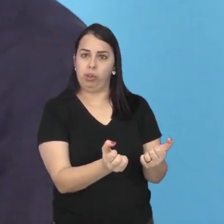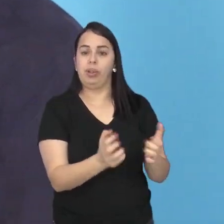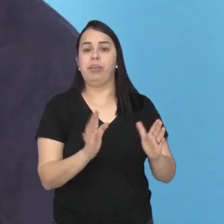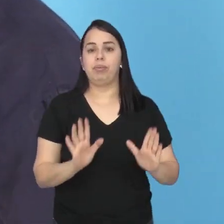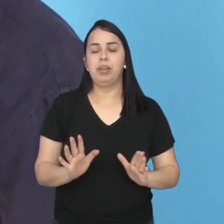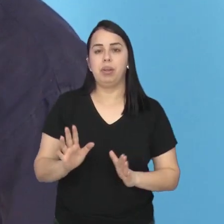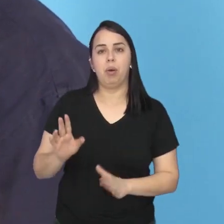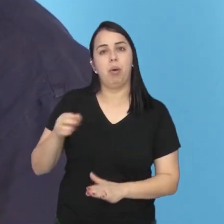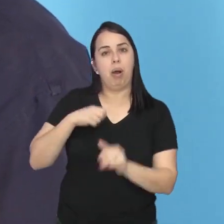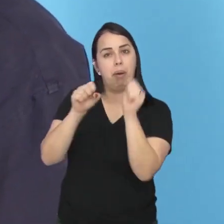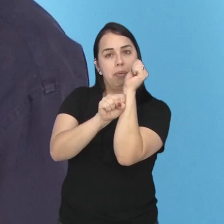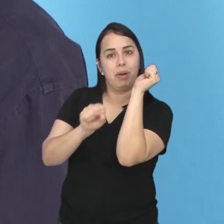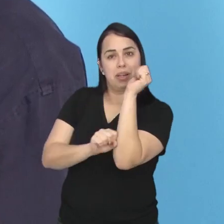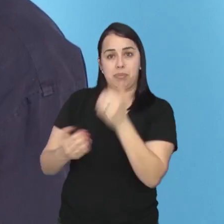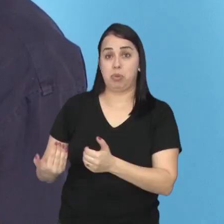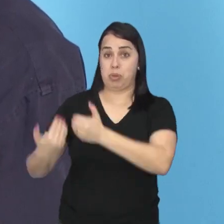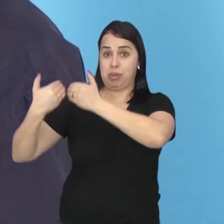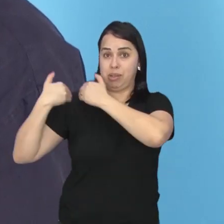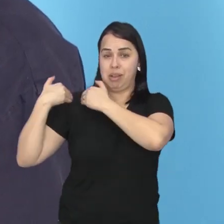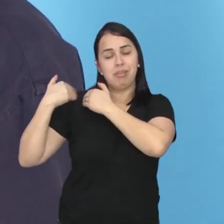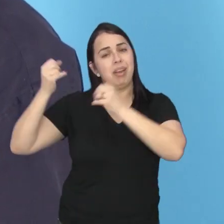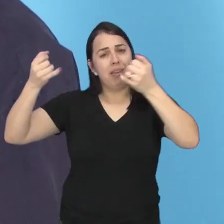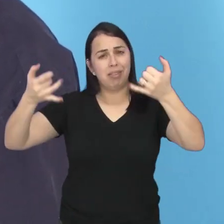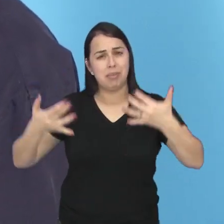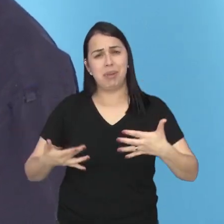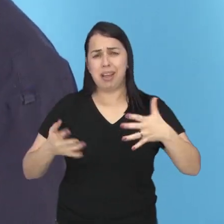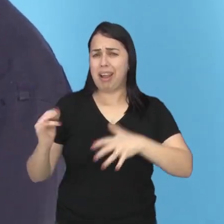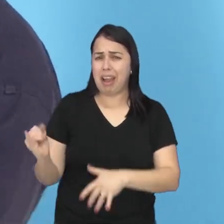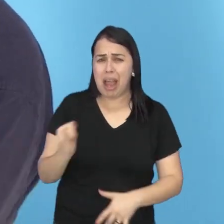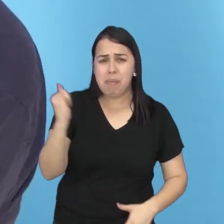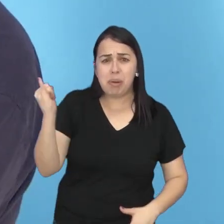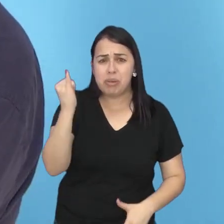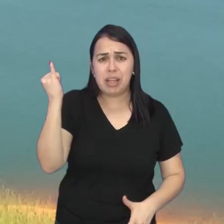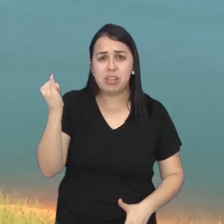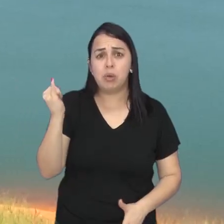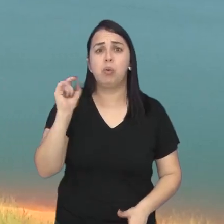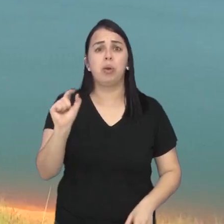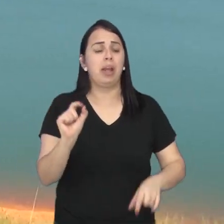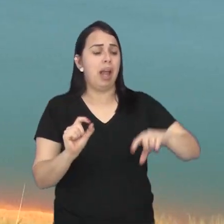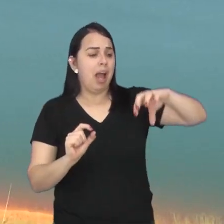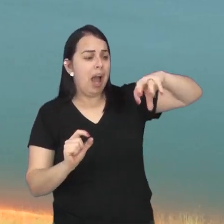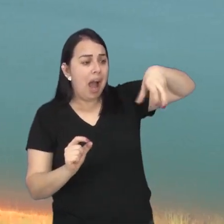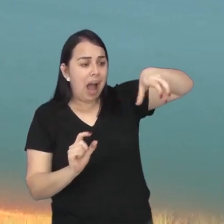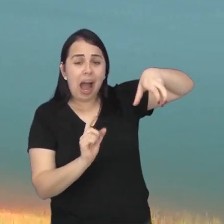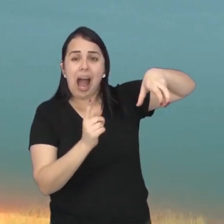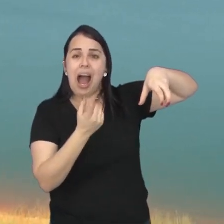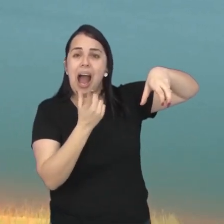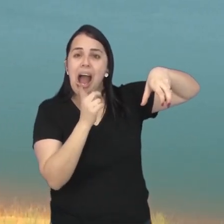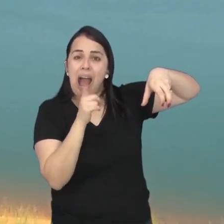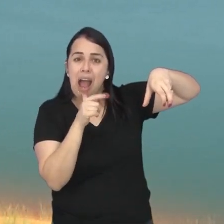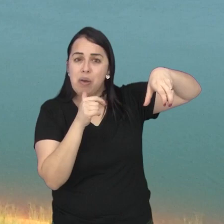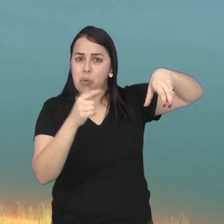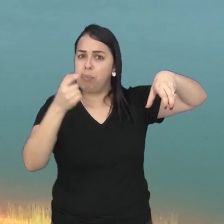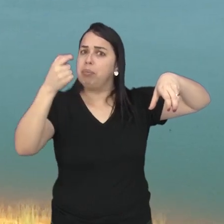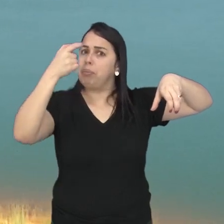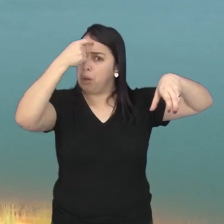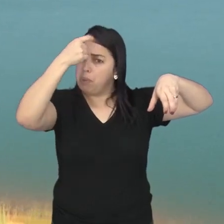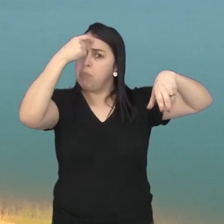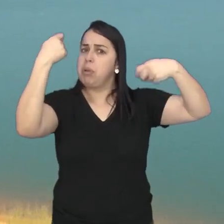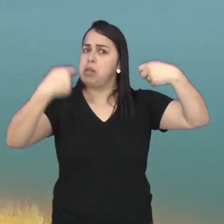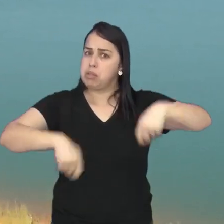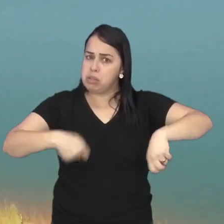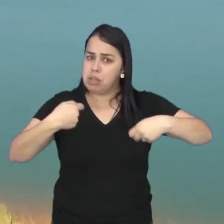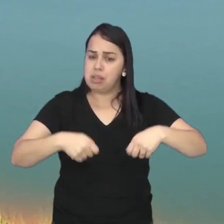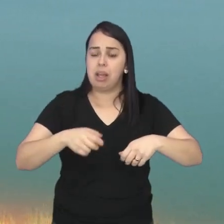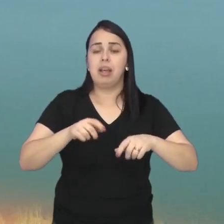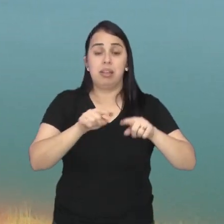da Sabesp. Ele ressalta a importância do uso consciente, já que, apesar de abundante na nossa região,